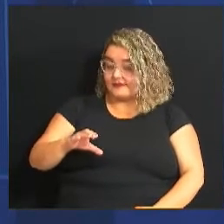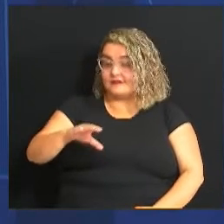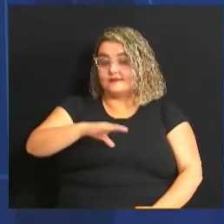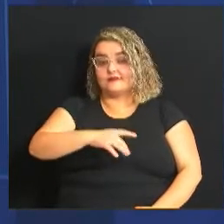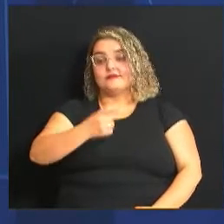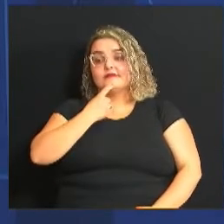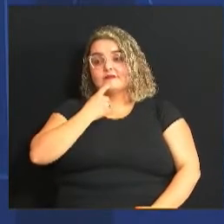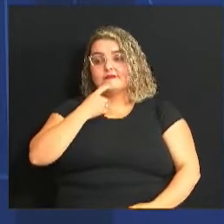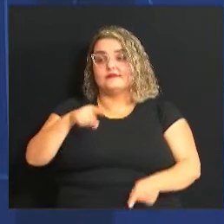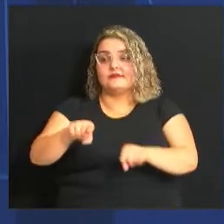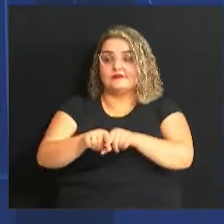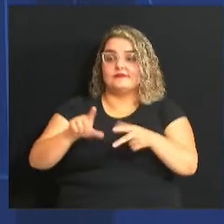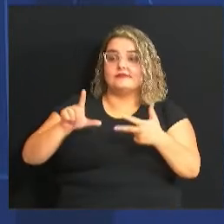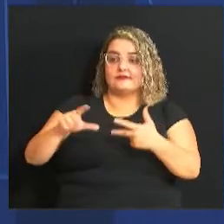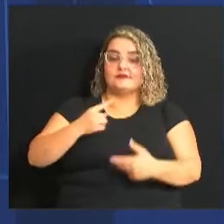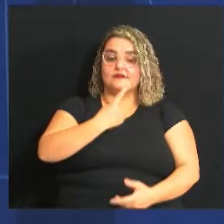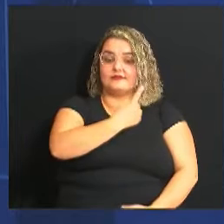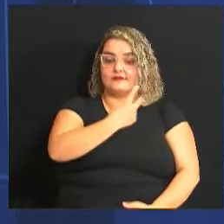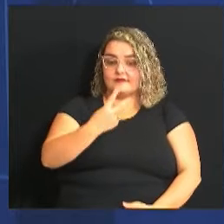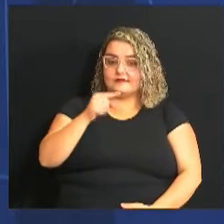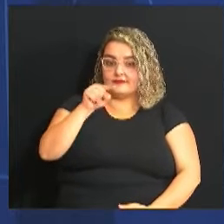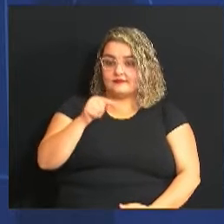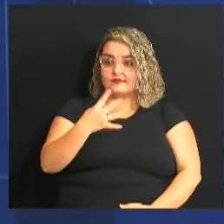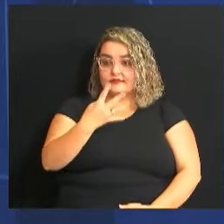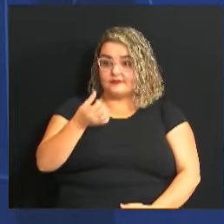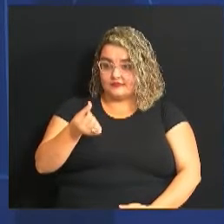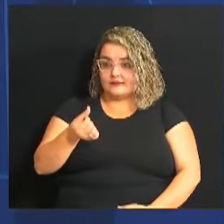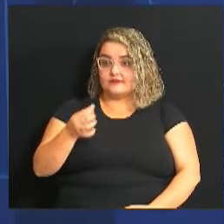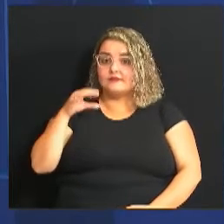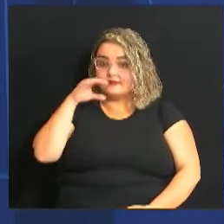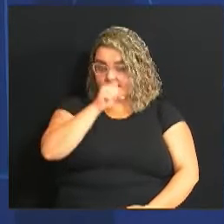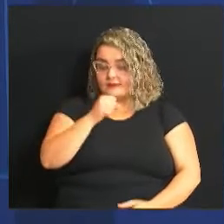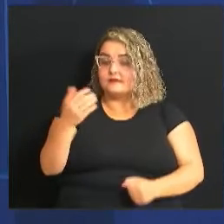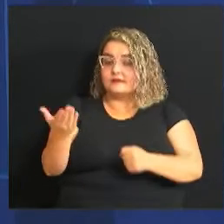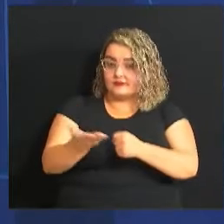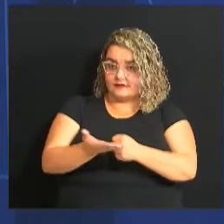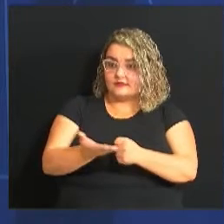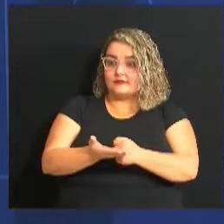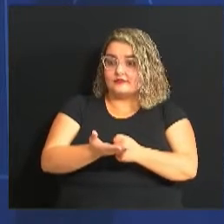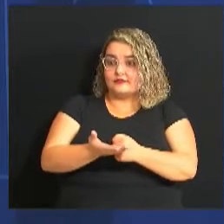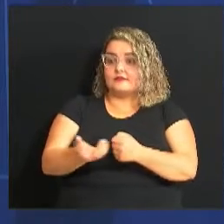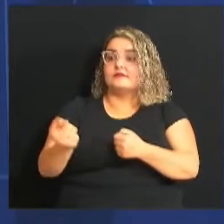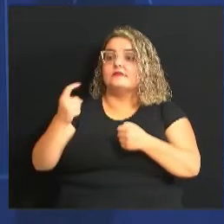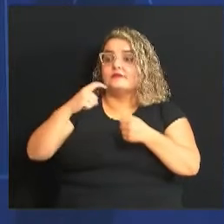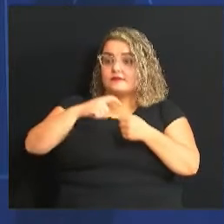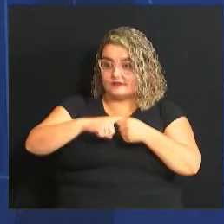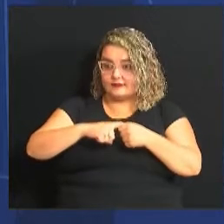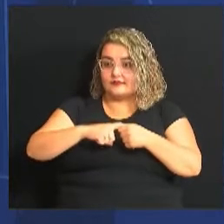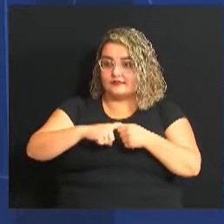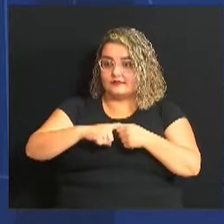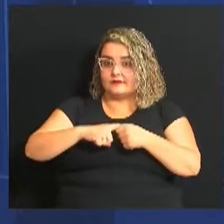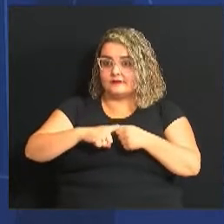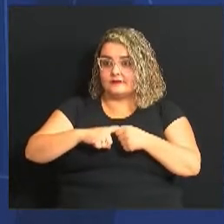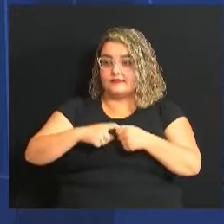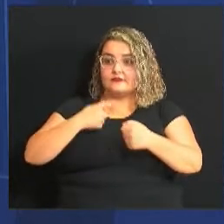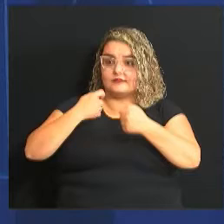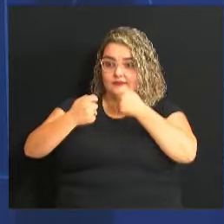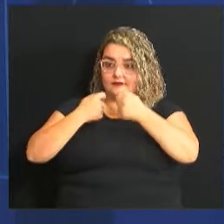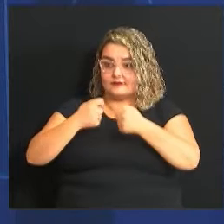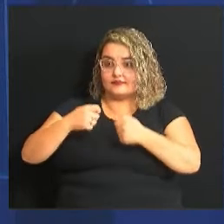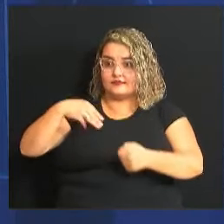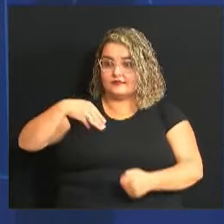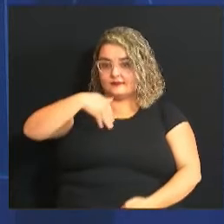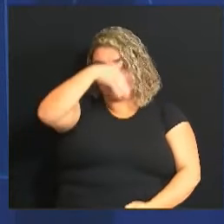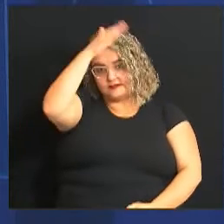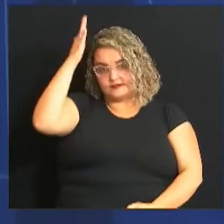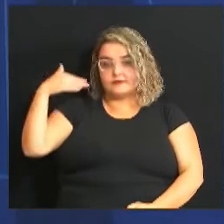Legislativo. 12h46 agora, nós vamos fazer o seguinte. Rápido intervalo e na volta, a nossa repórter Mariana Meira